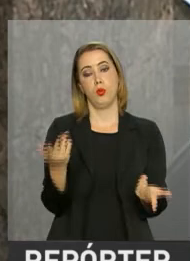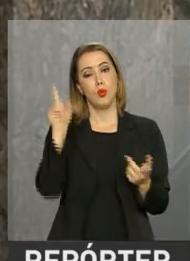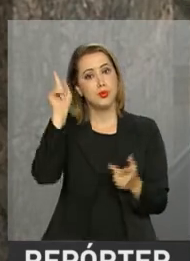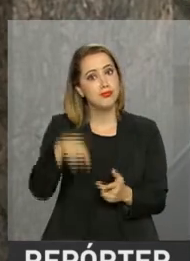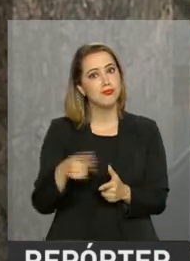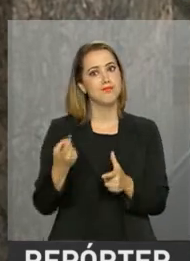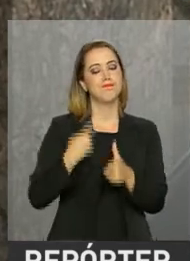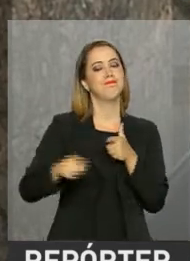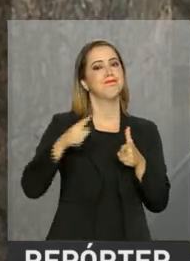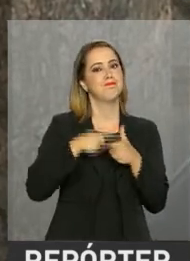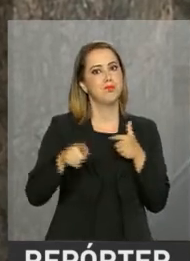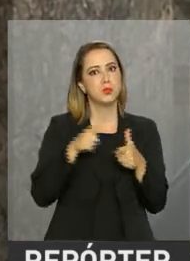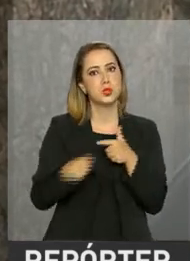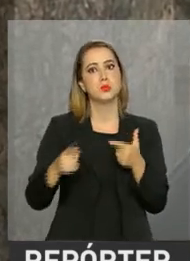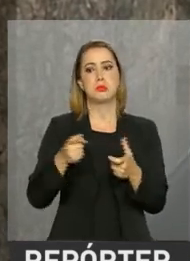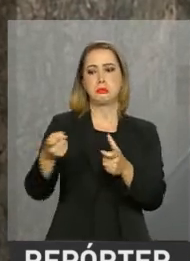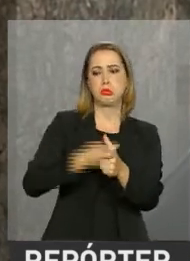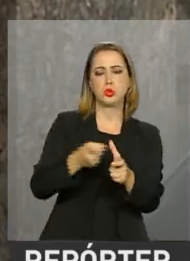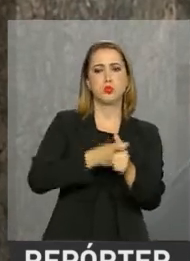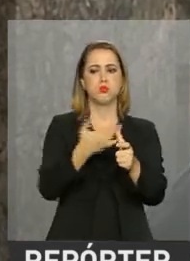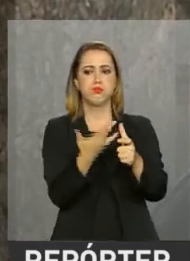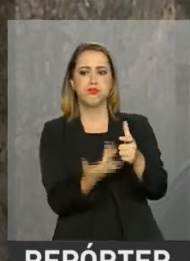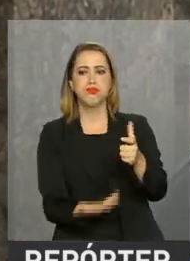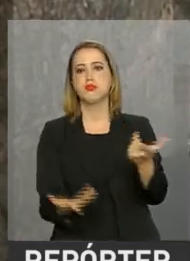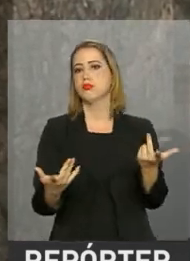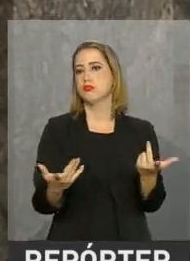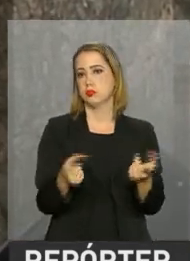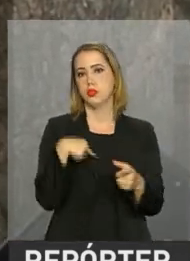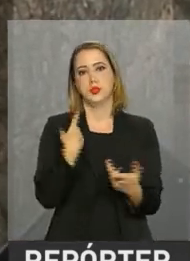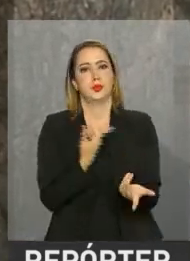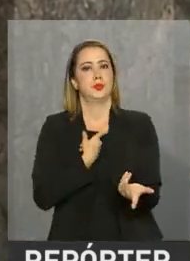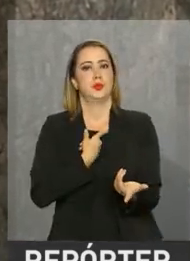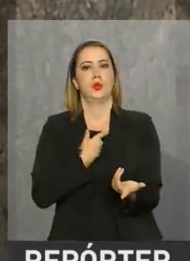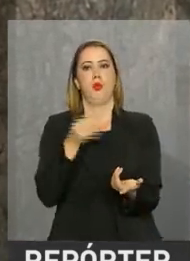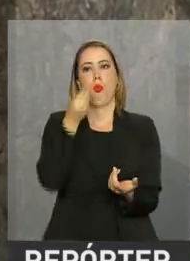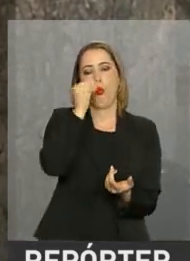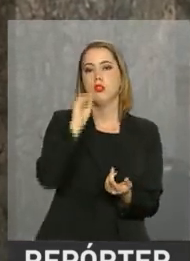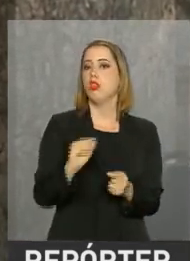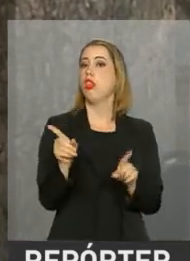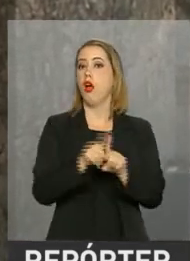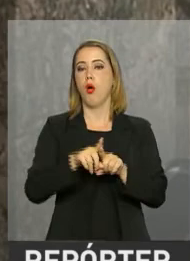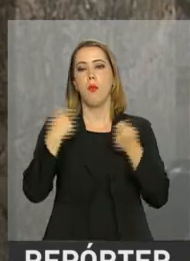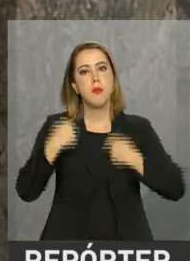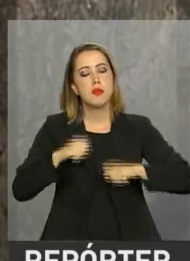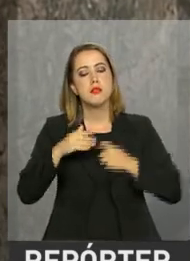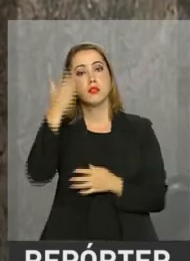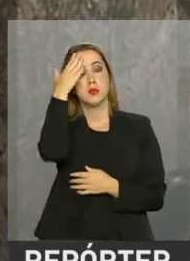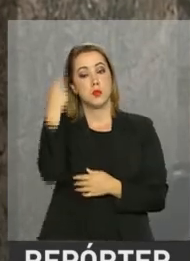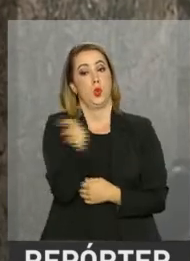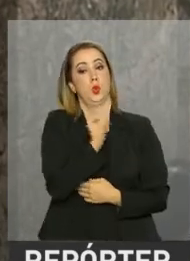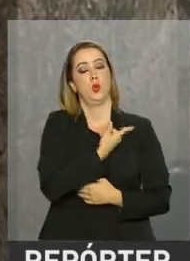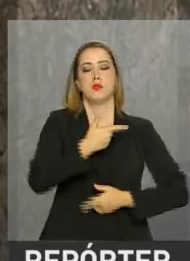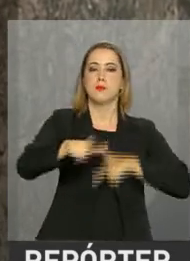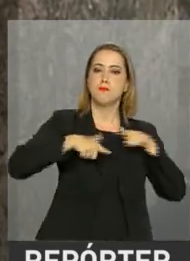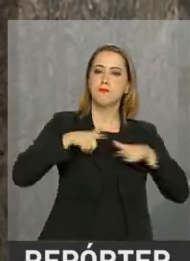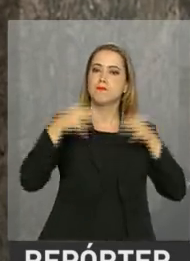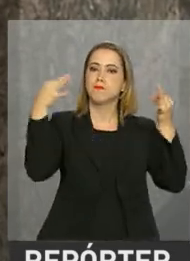recessão da história do brasil não devemos subestimar isso nós temos que saber que estamos tomando as medidas necessárias